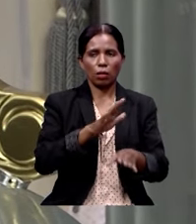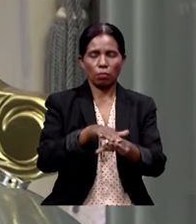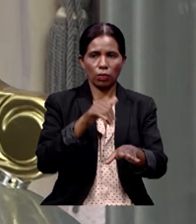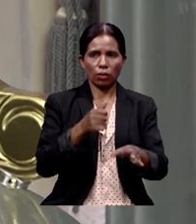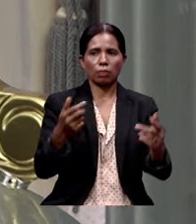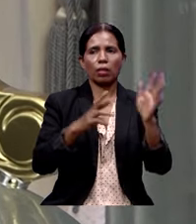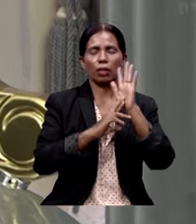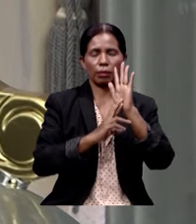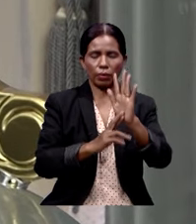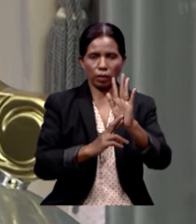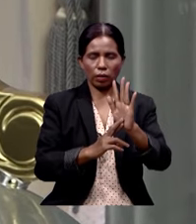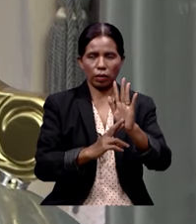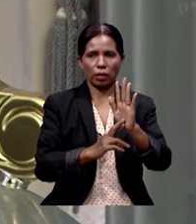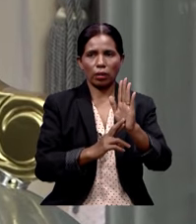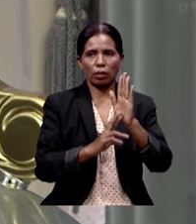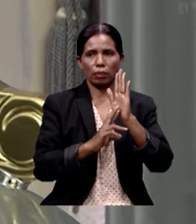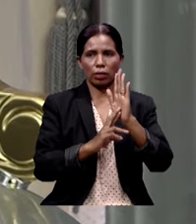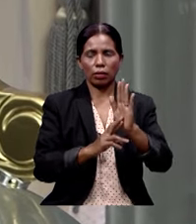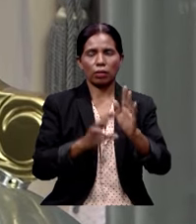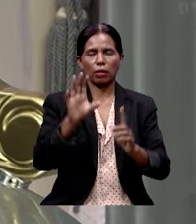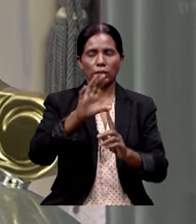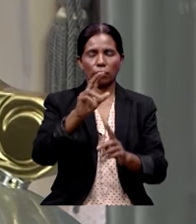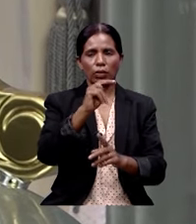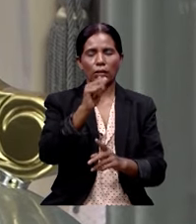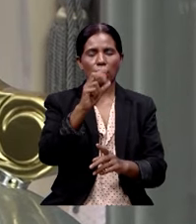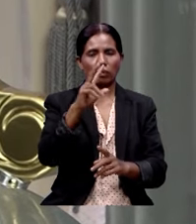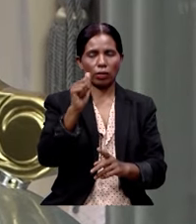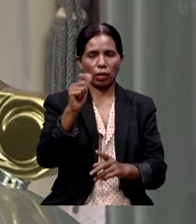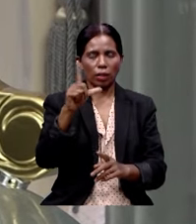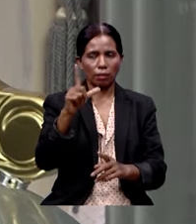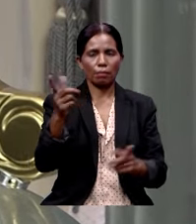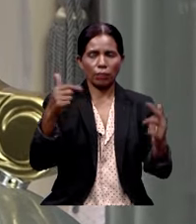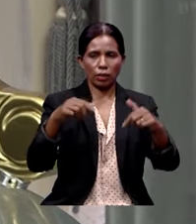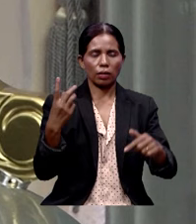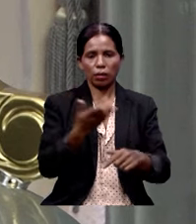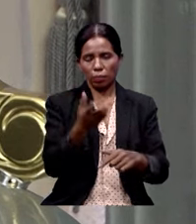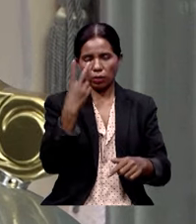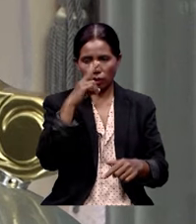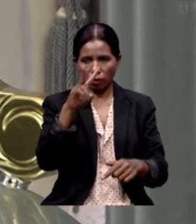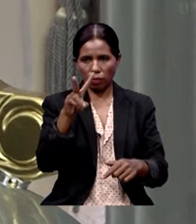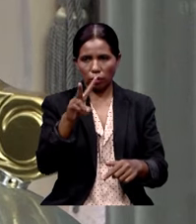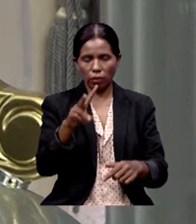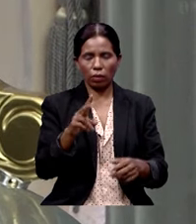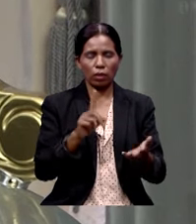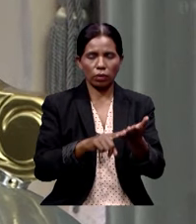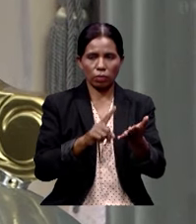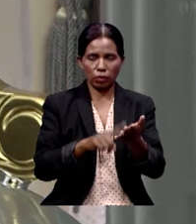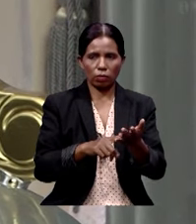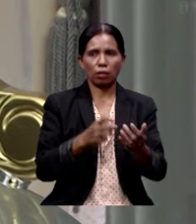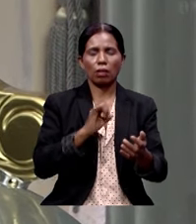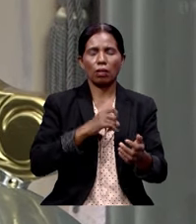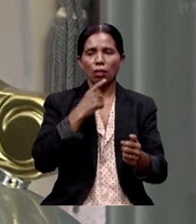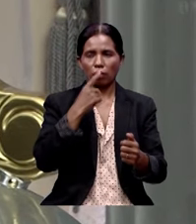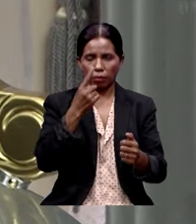a representa, nem a comandante naval, nem a mãe, se irá o Itabotserona, nem a discussão, isto é isso, ao